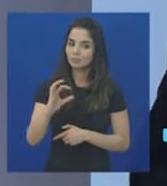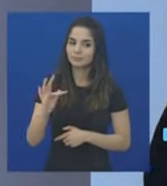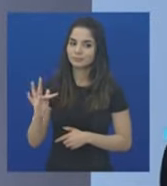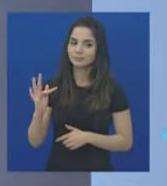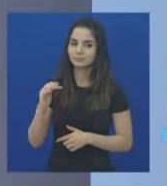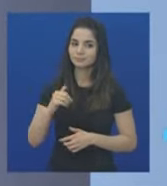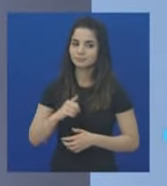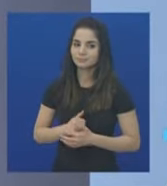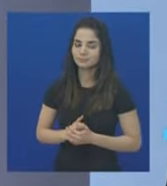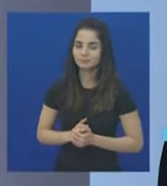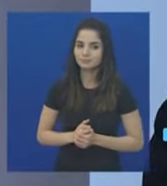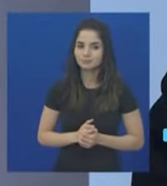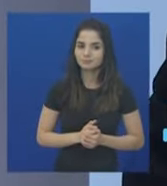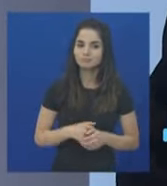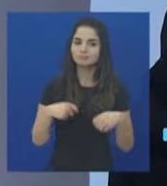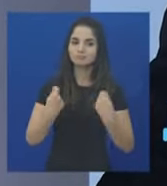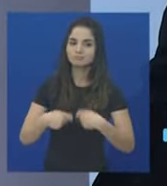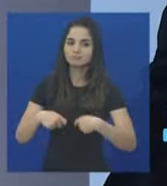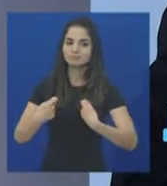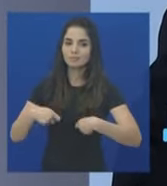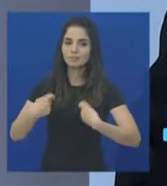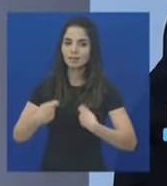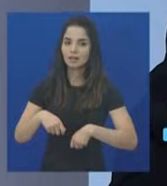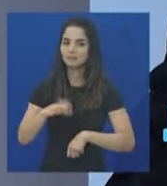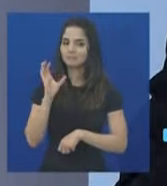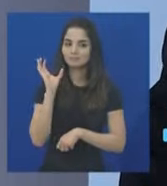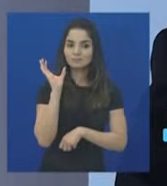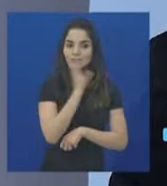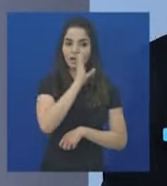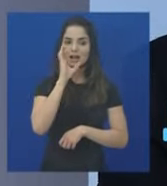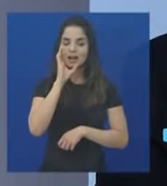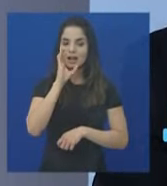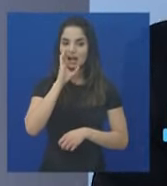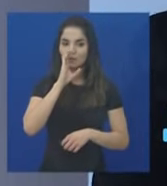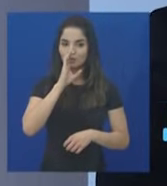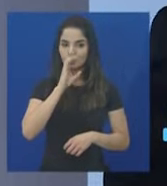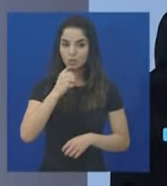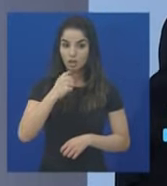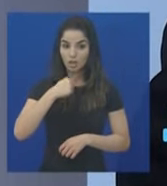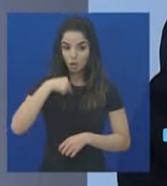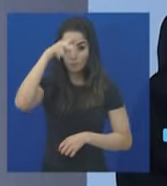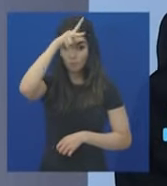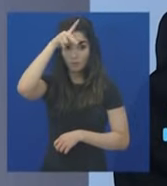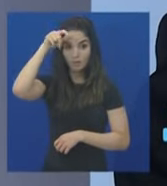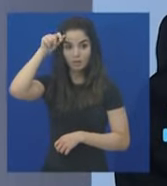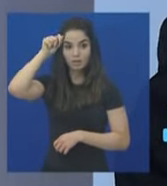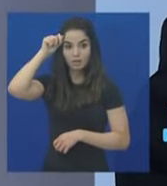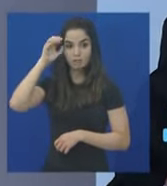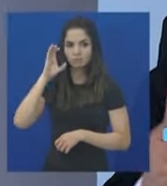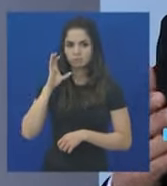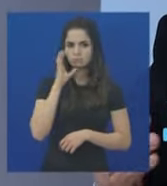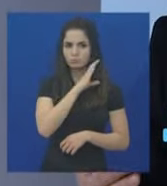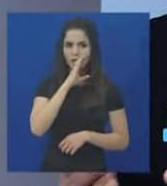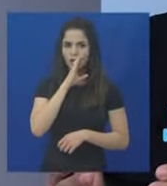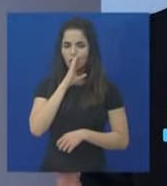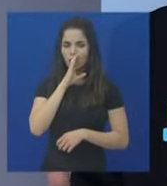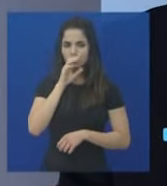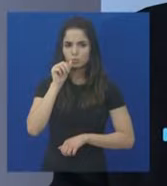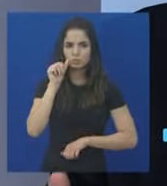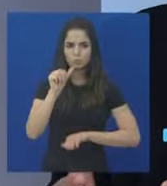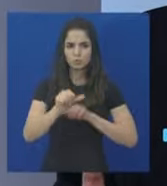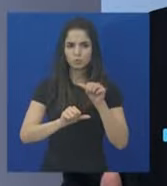Frio. Precisamos, de imediato, ao voltarmos a ser prefeito, a fazer o que nós começamos